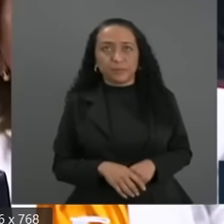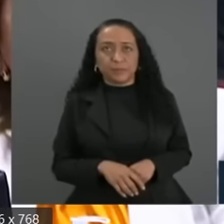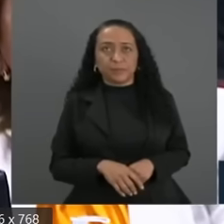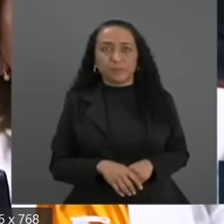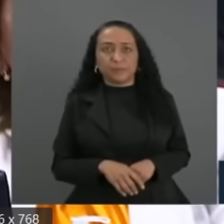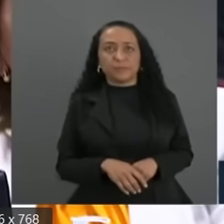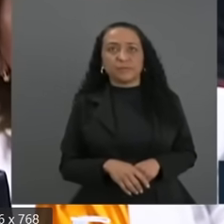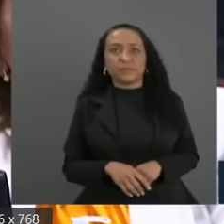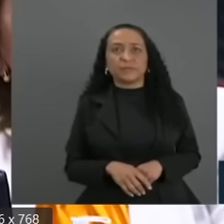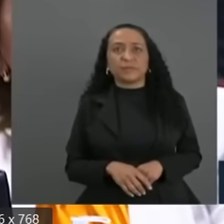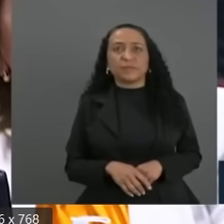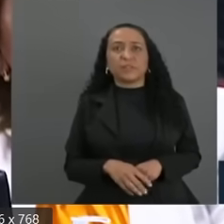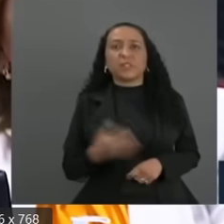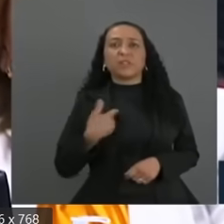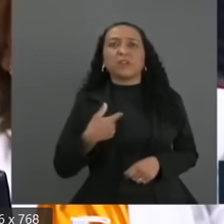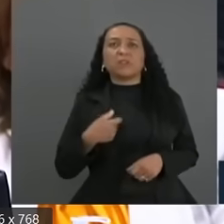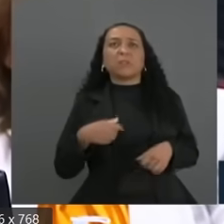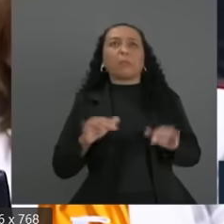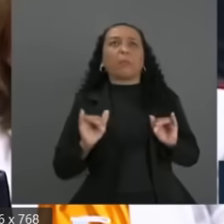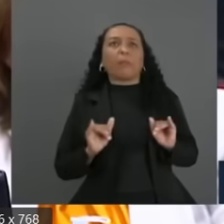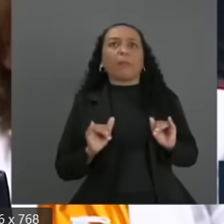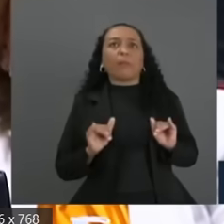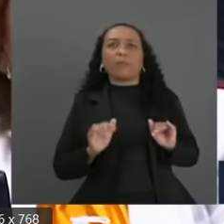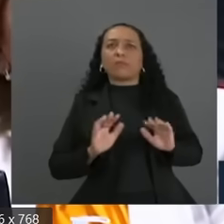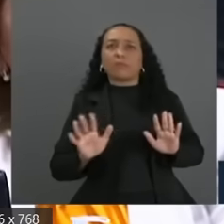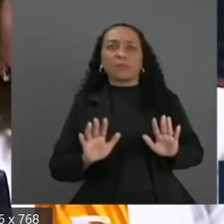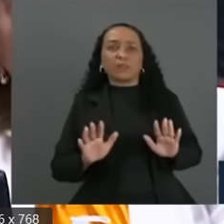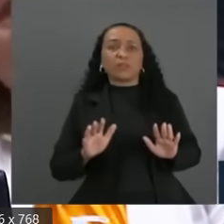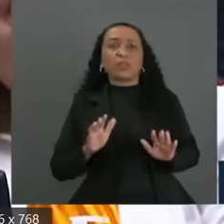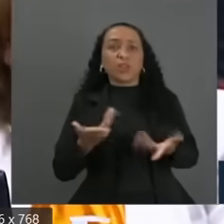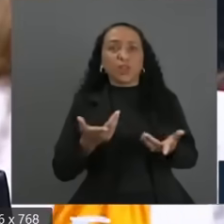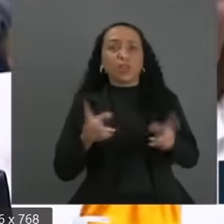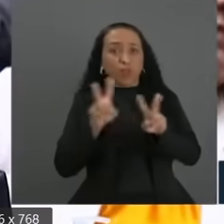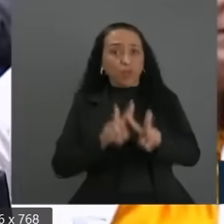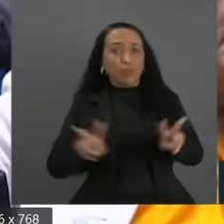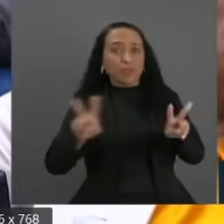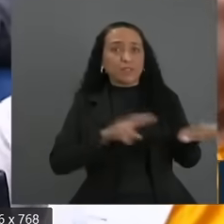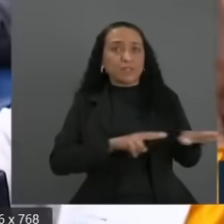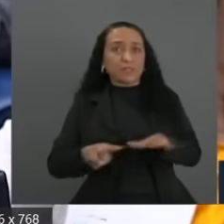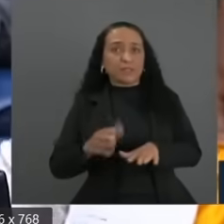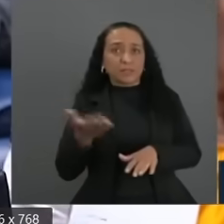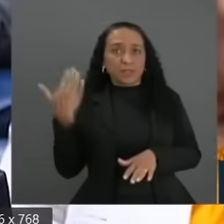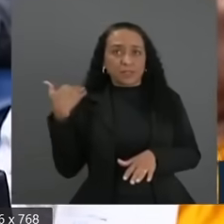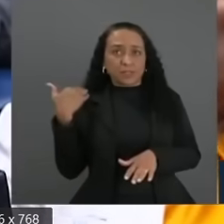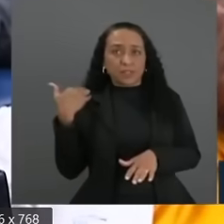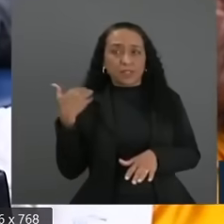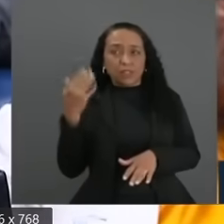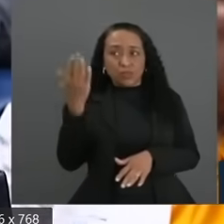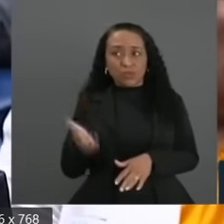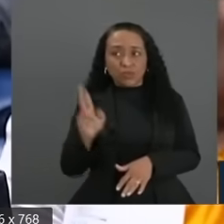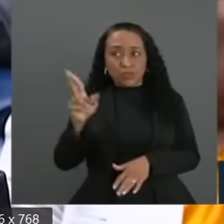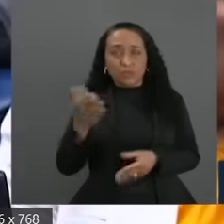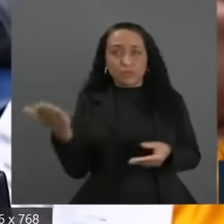que não fiquemos inertes. Escutei de Vossa Excelência, semana passada, que ingressaria com uma ação